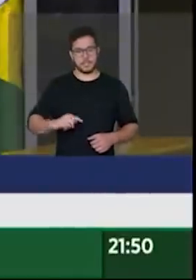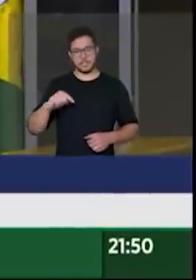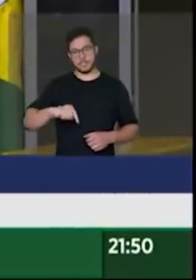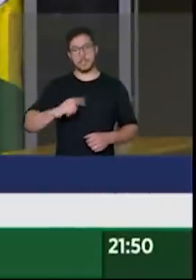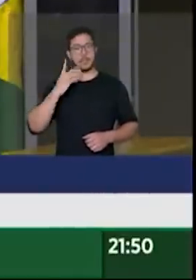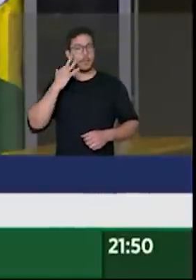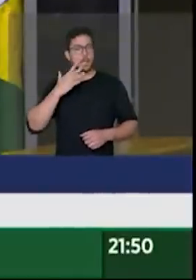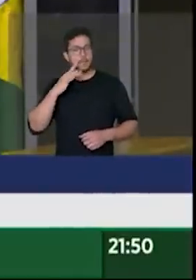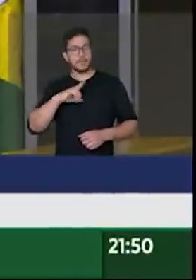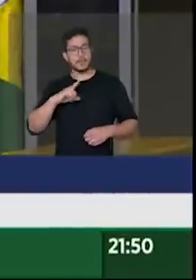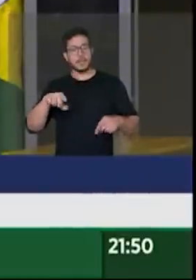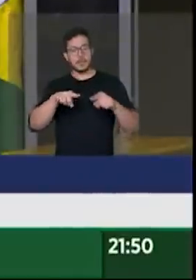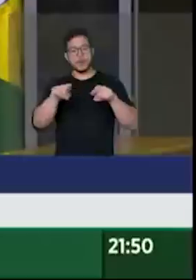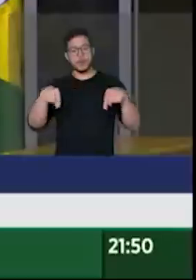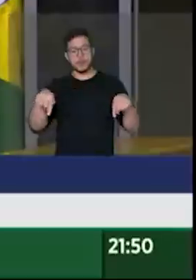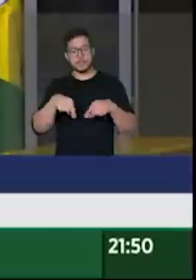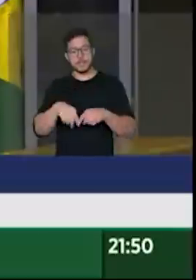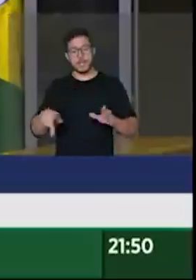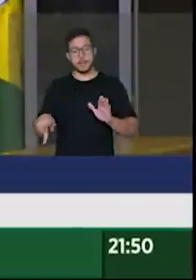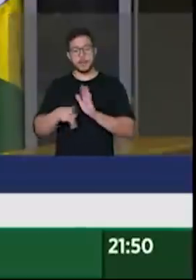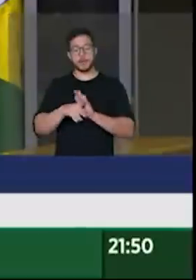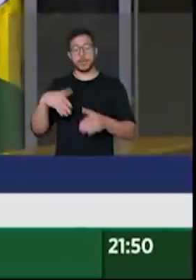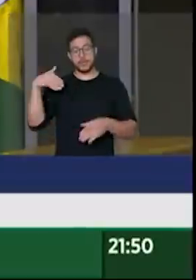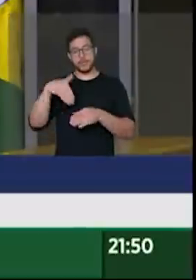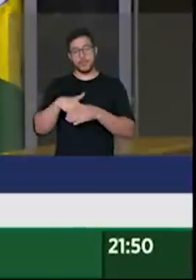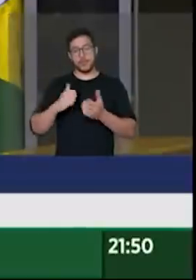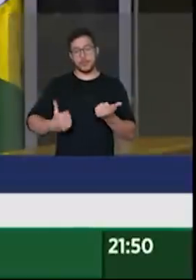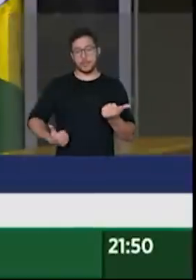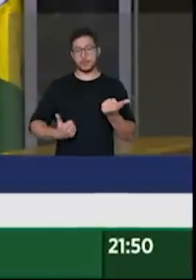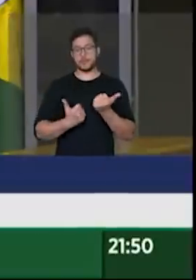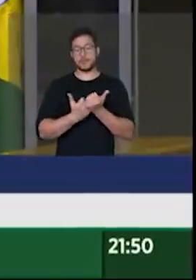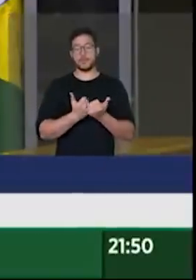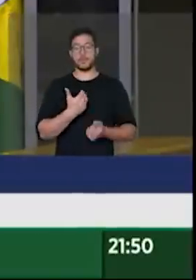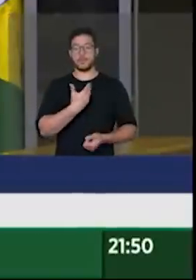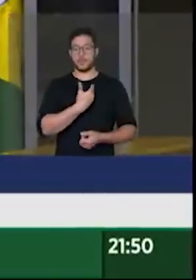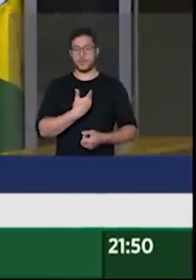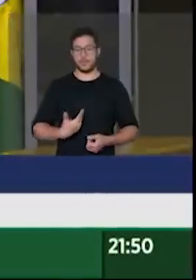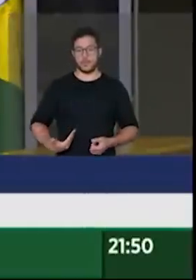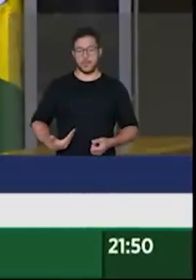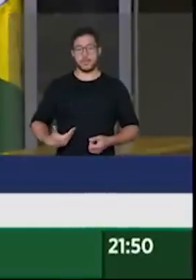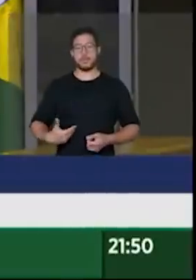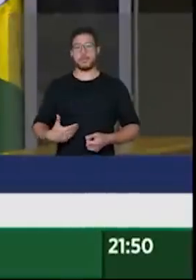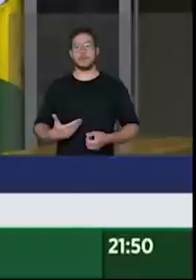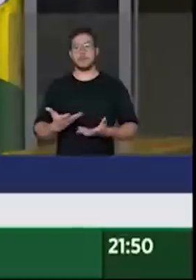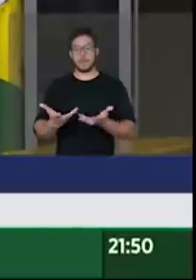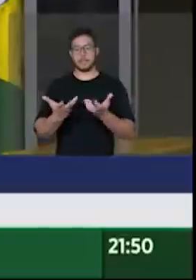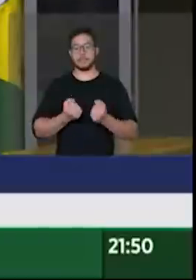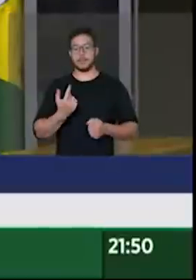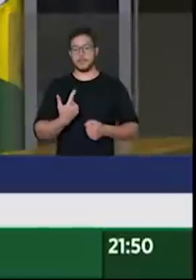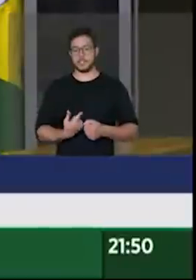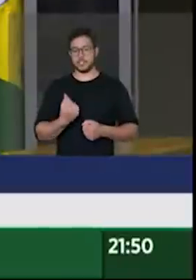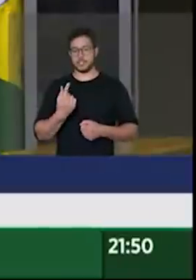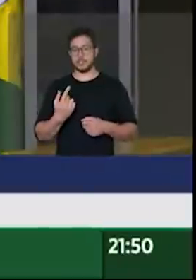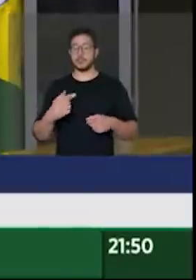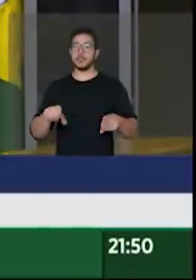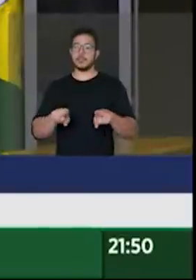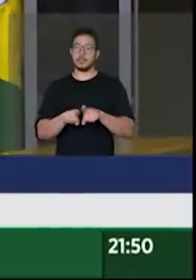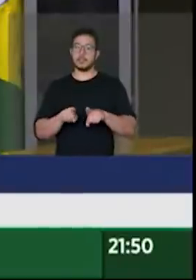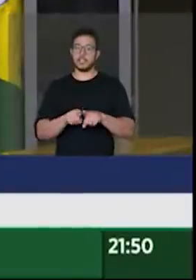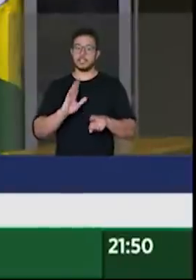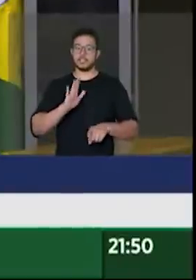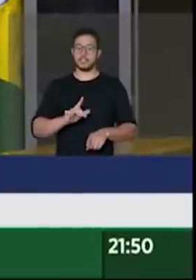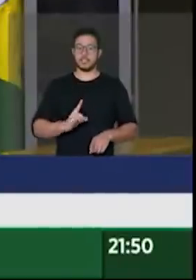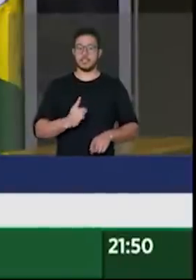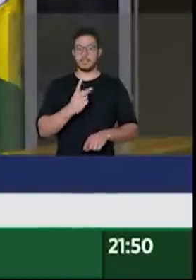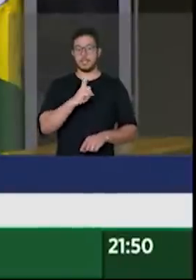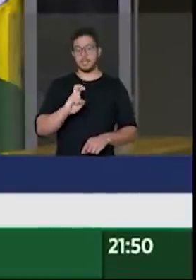para atender os parlamentares que votam junto com o governo e que recebem emendas em troca no ano eleitoral, e temos 15 bilhões de reais